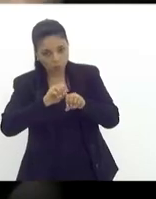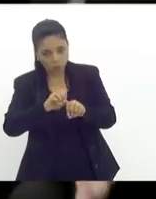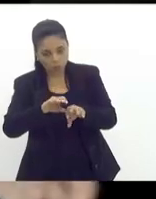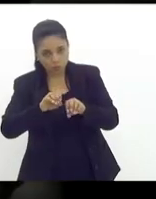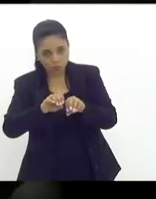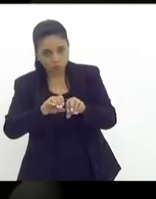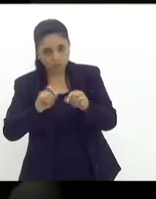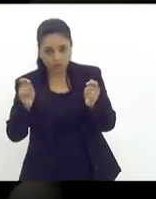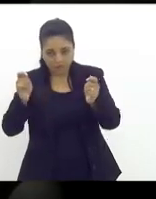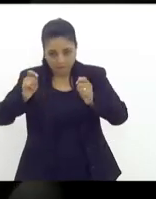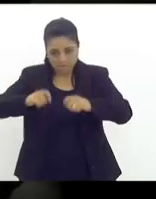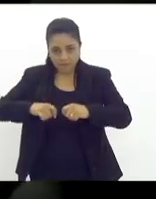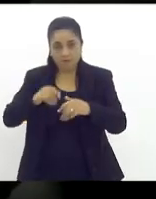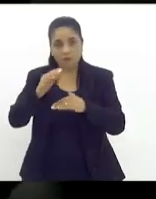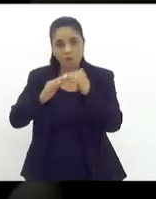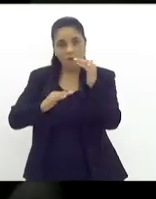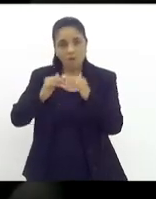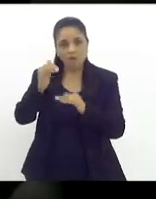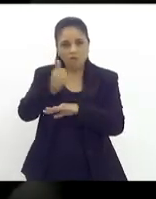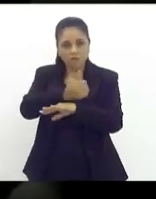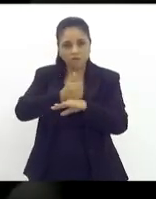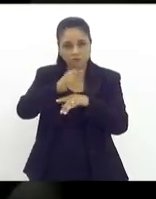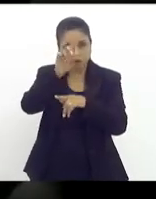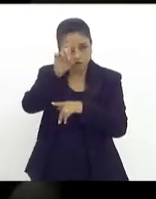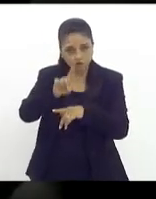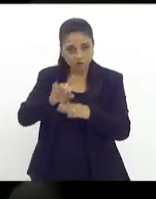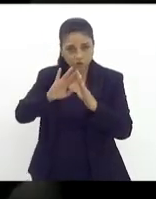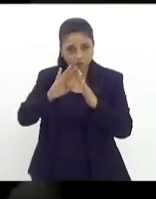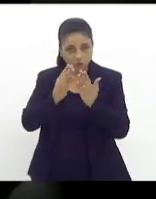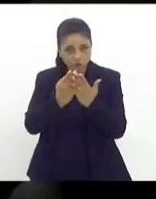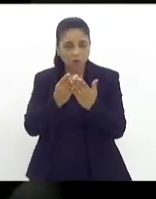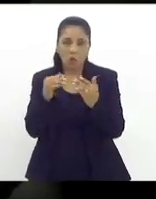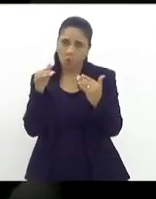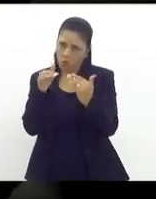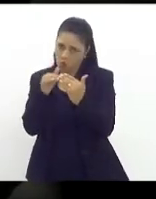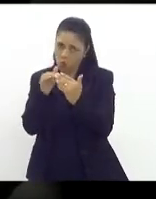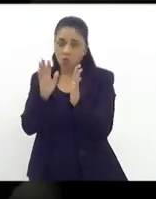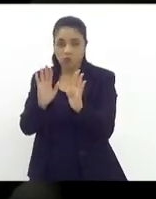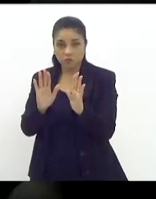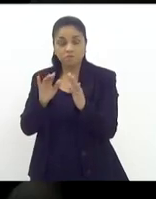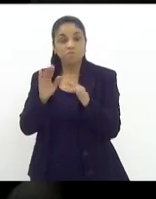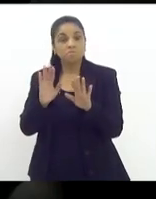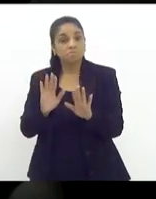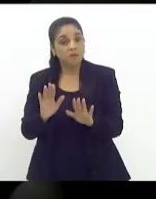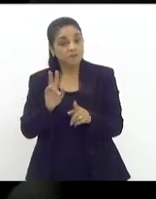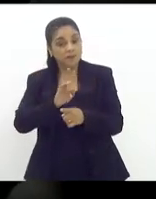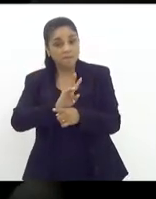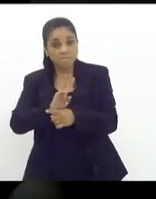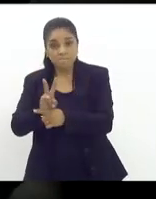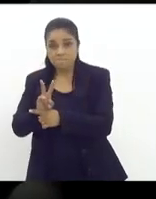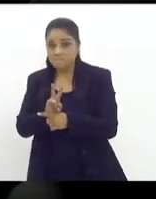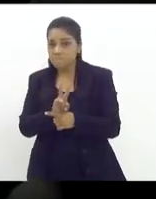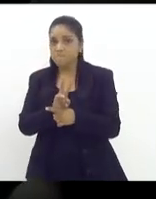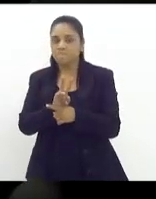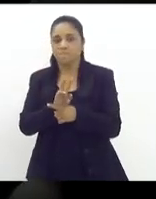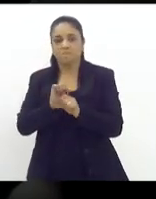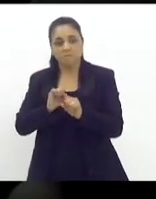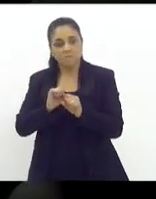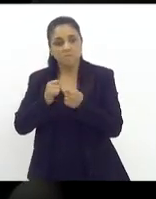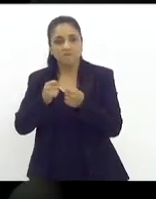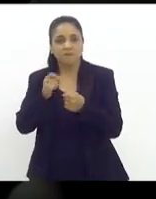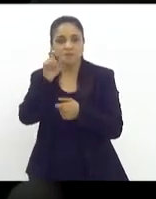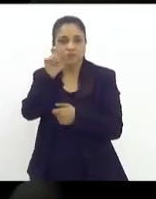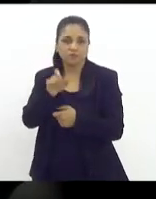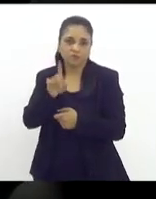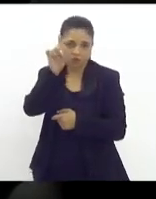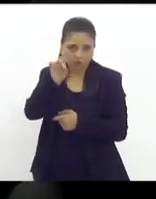incluir de capacitação, concordo. Mas é numa posição de preservação dessas pessoas. Por